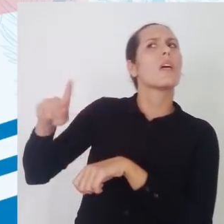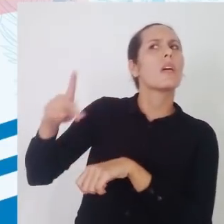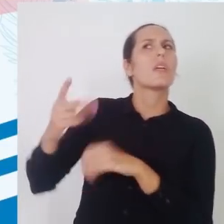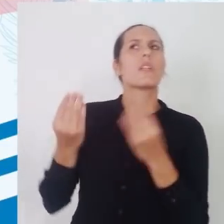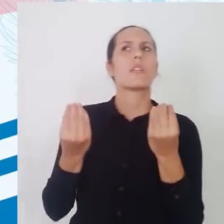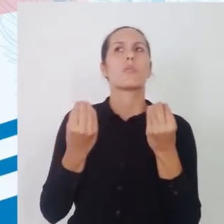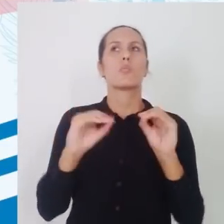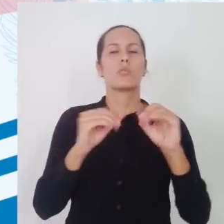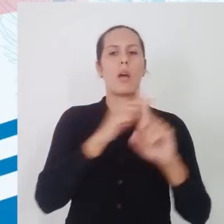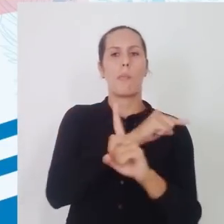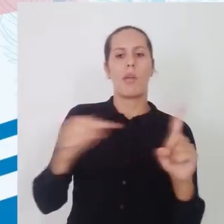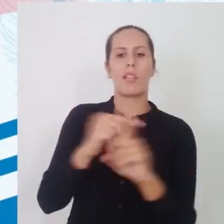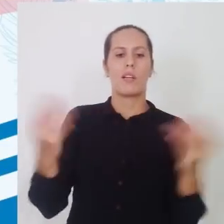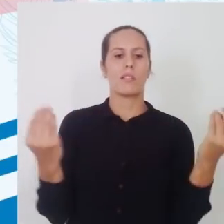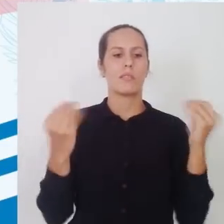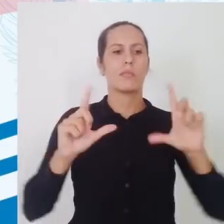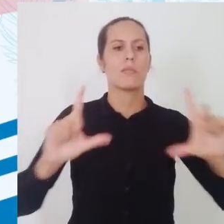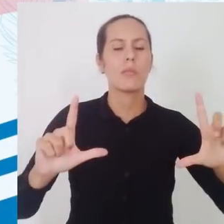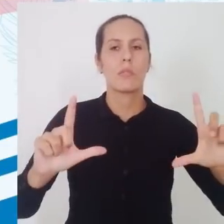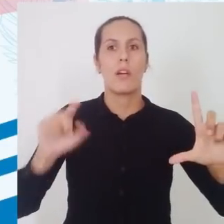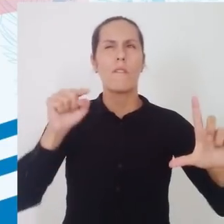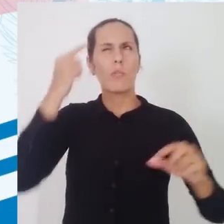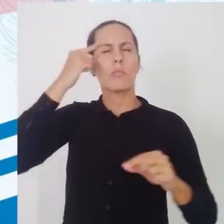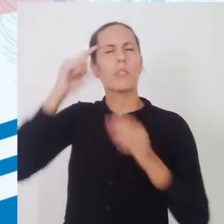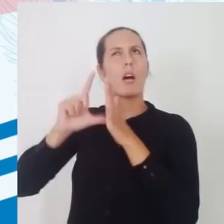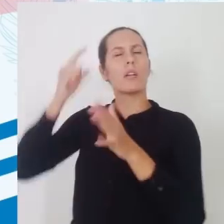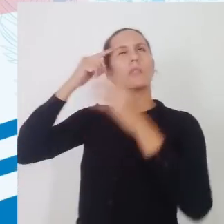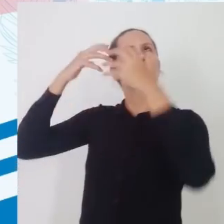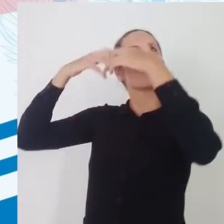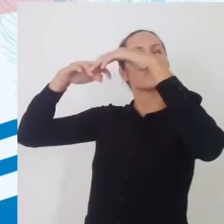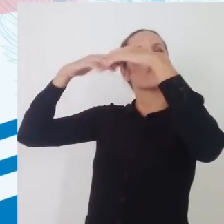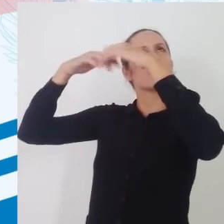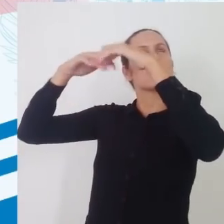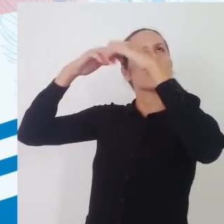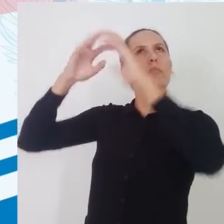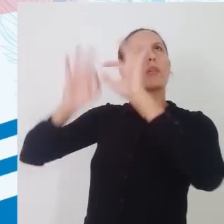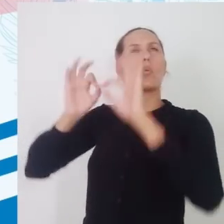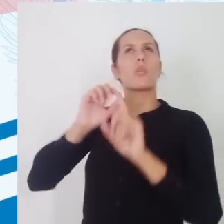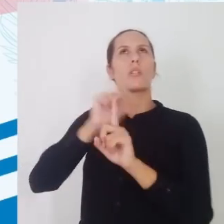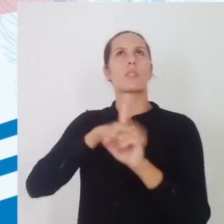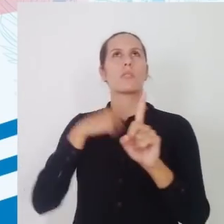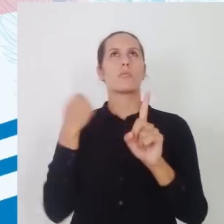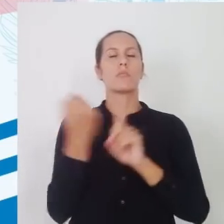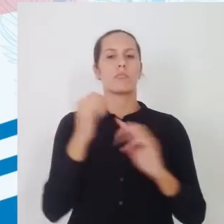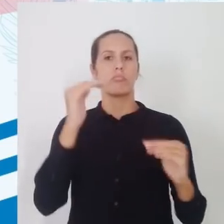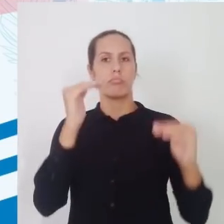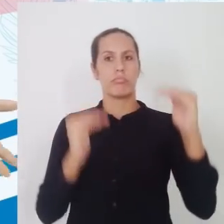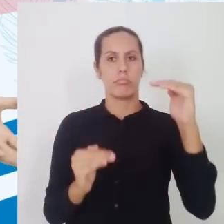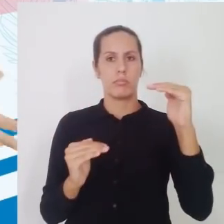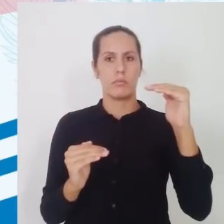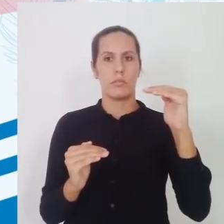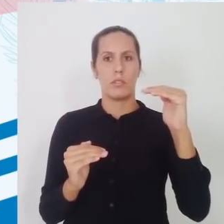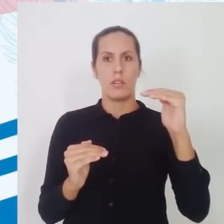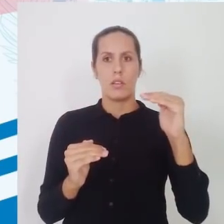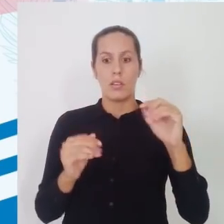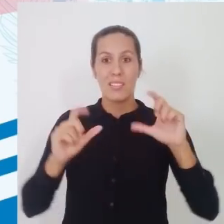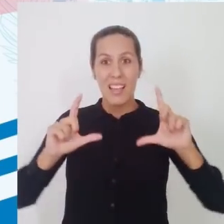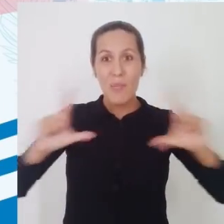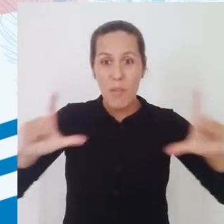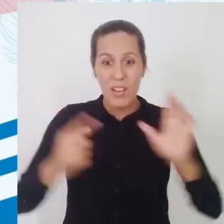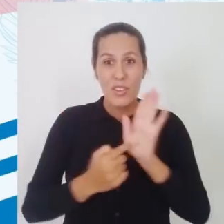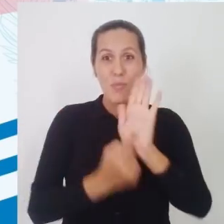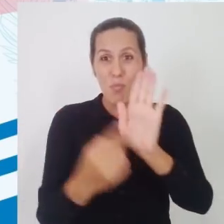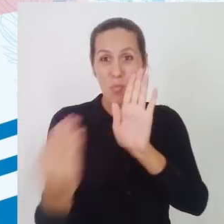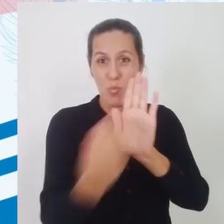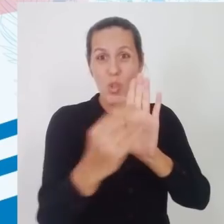imagem. Agora, a gente vai partir para aquilo que é o material assim mais conhecido da aula de língua portuguesa, porque